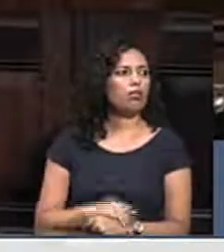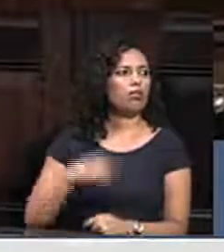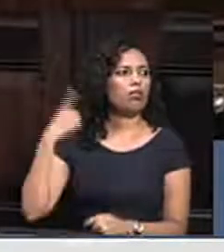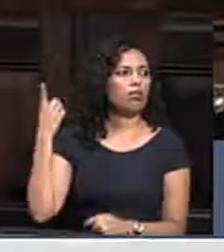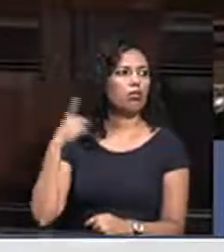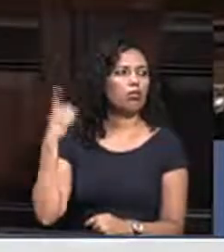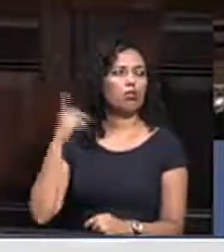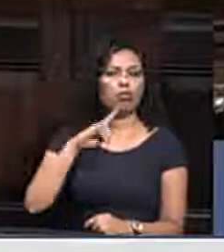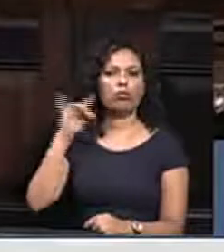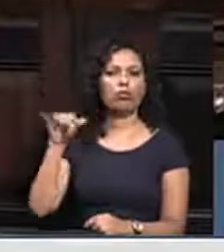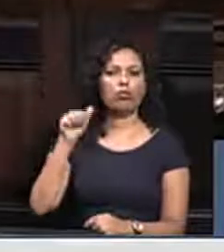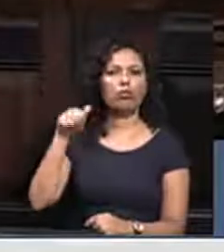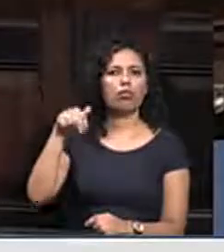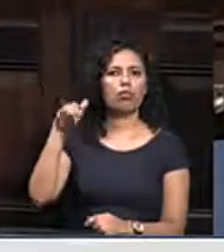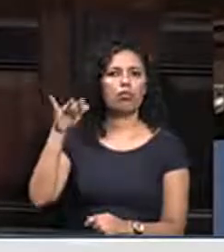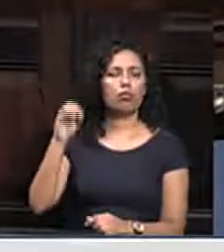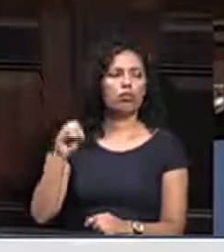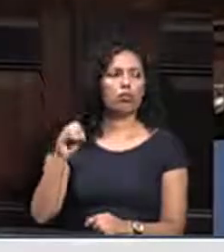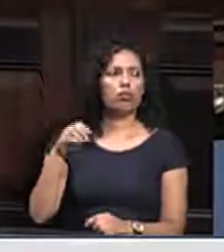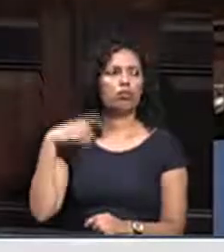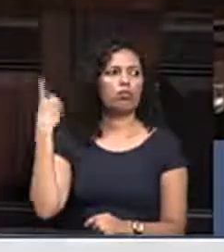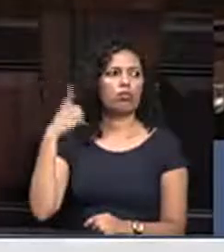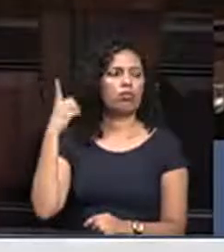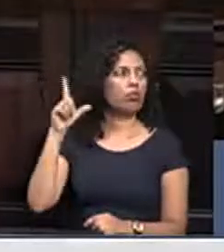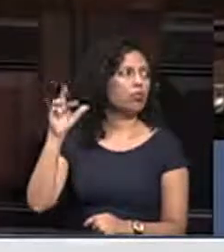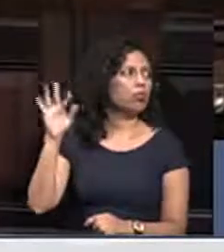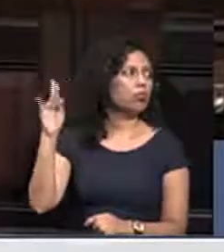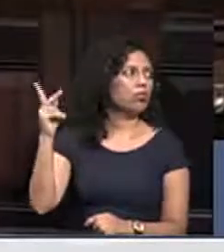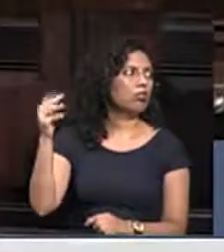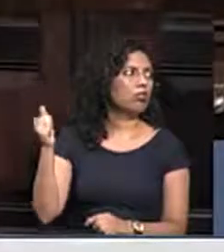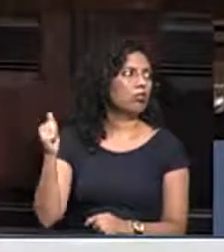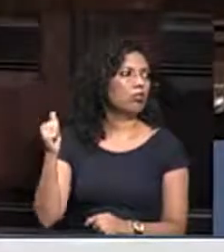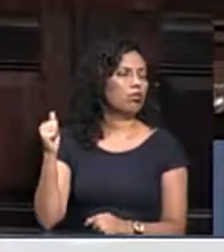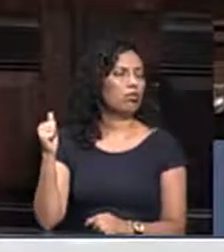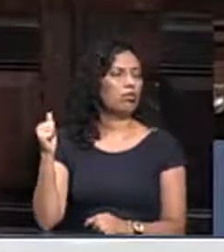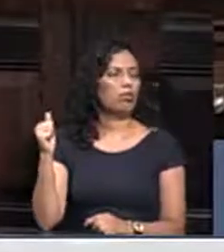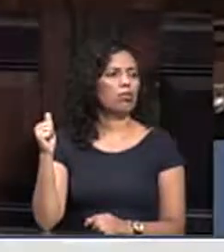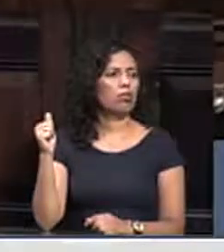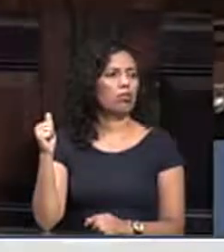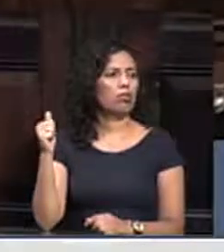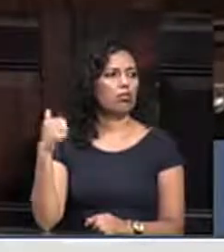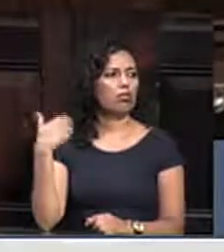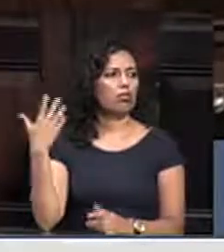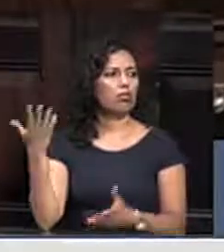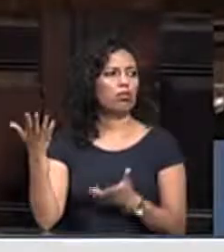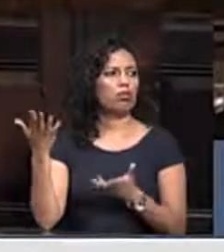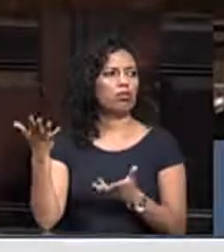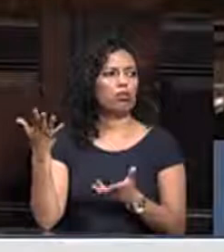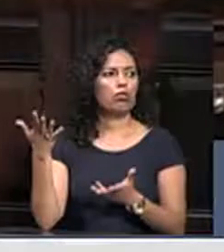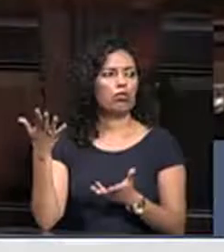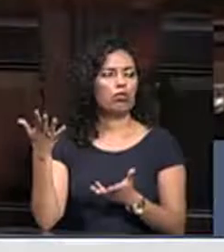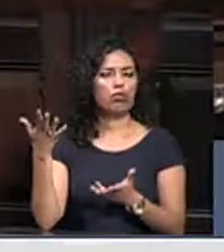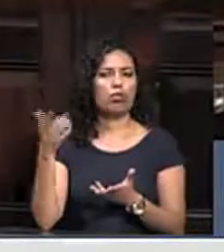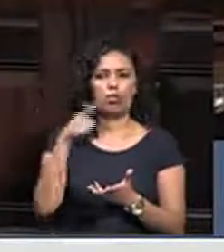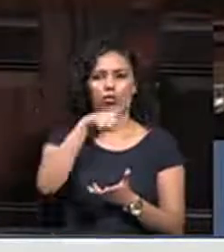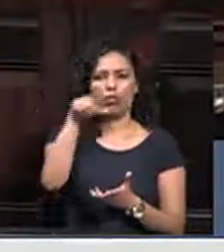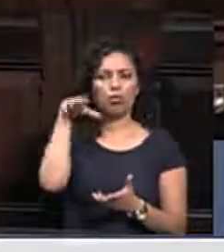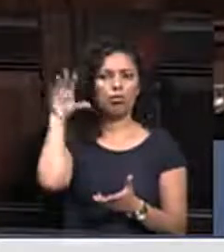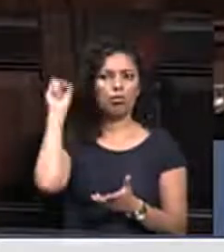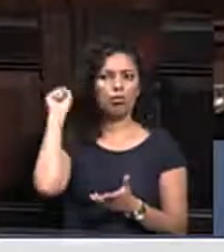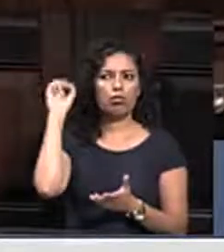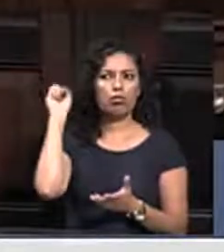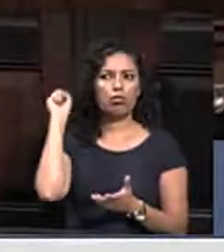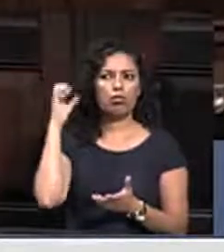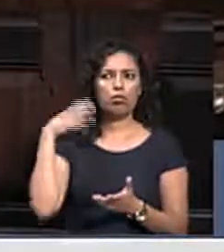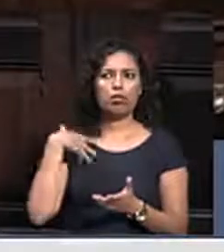deputado Jânio Mendes, deputada Lucinha, que eu gostaria que ouvisse parte